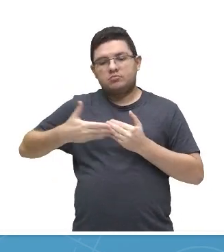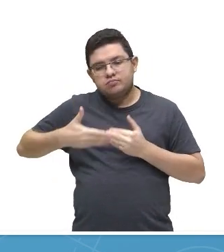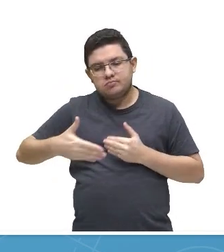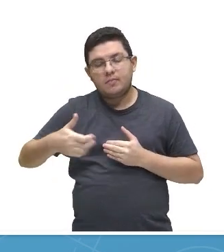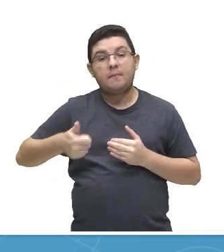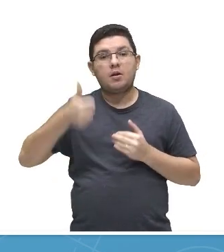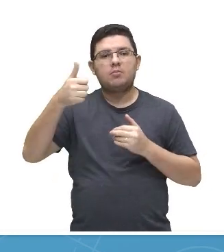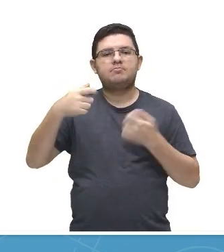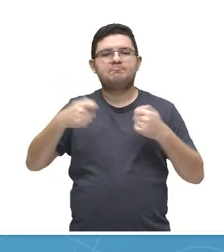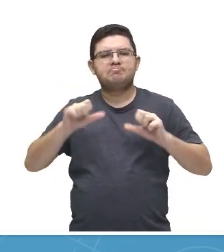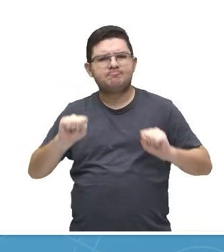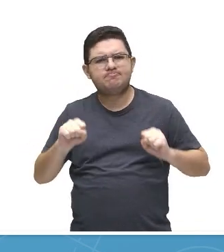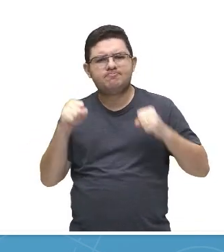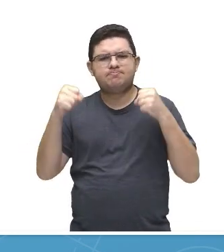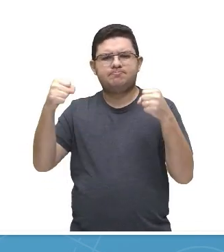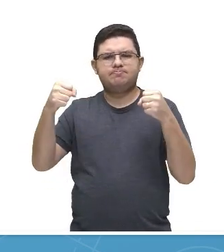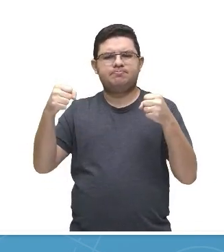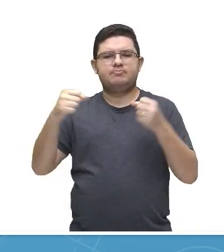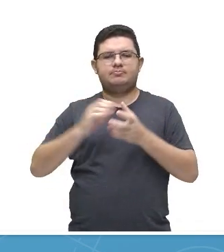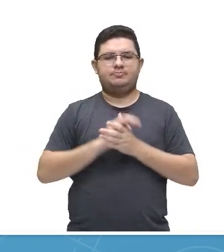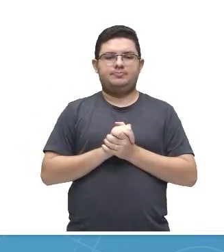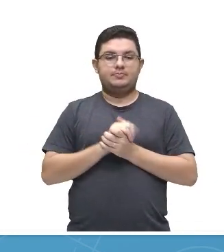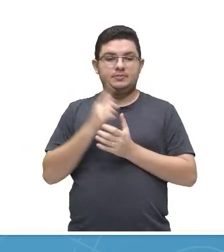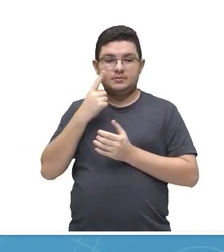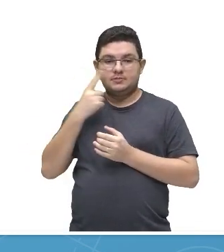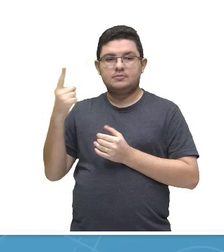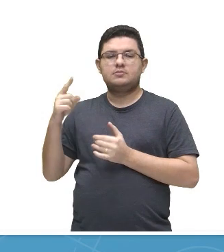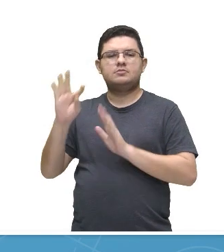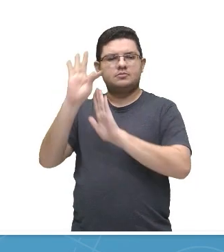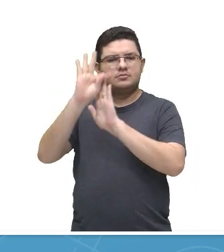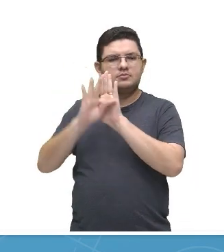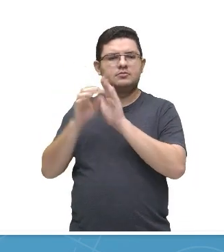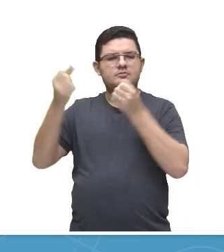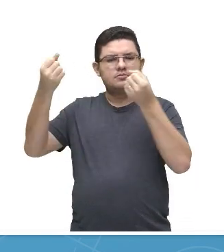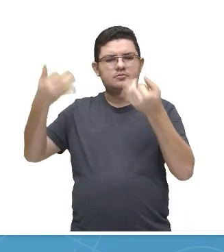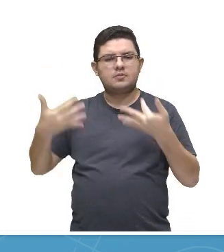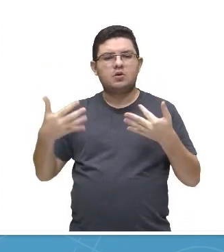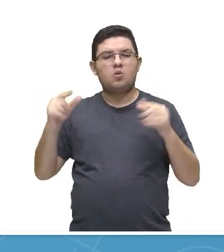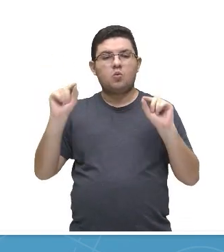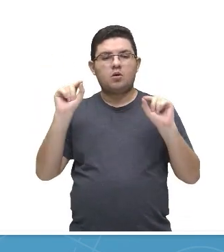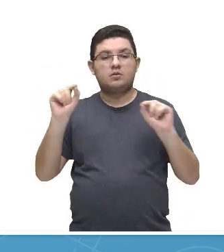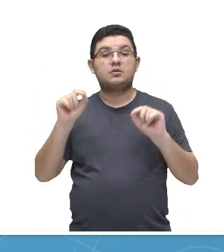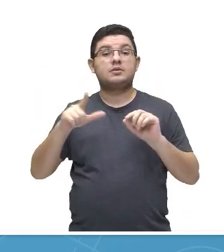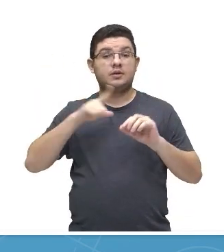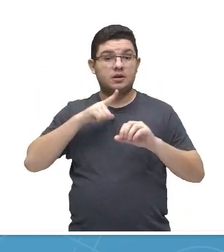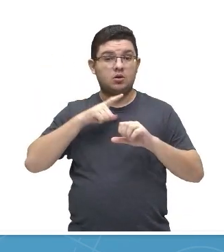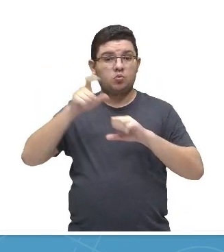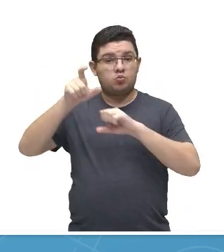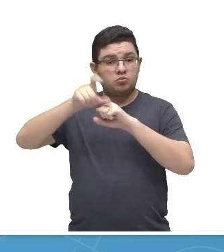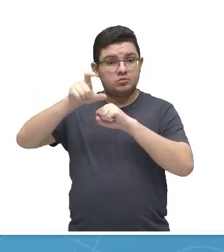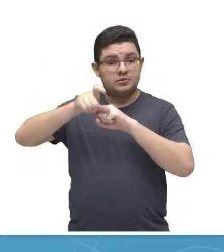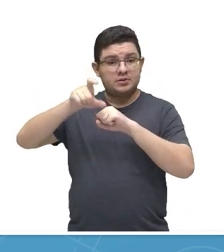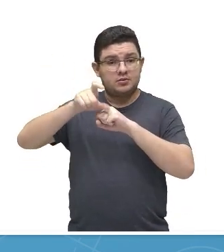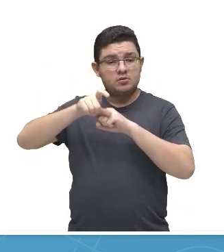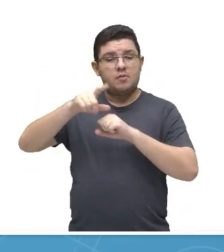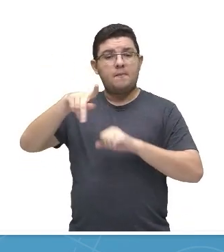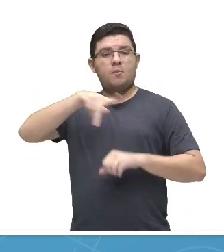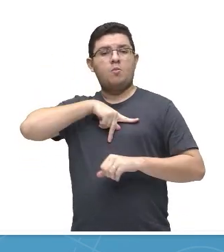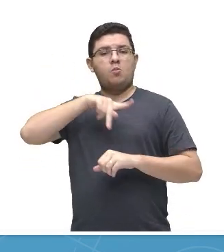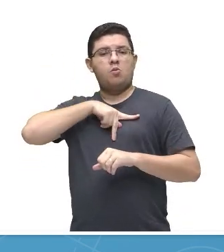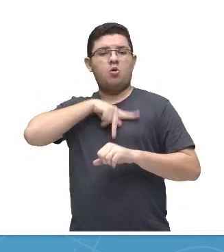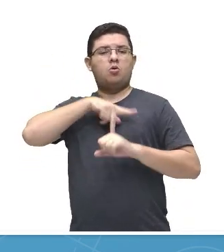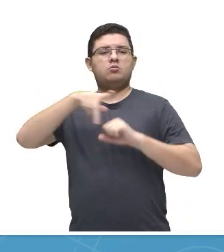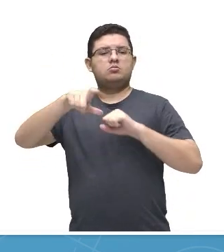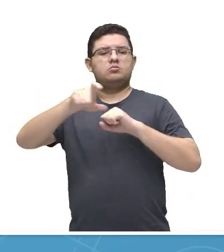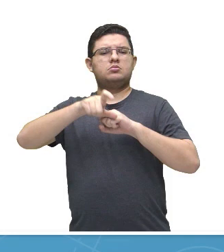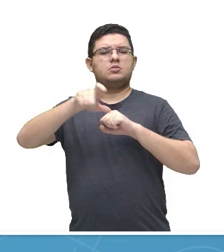se esforçar. Muito bem. O enunciado da nossa questão diz assim, o substantivo próprio, vamos lembrar, substantivo próprio,